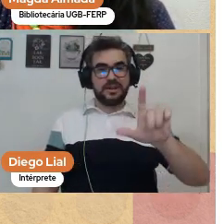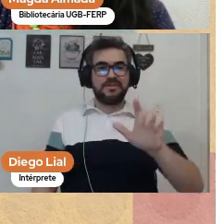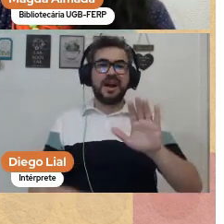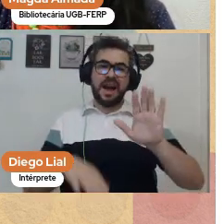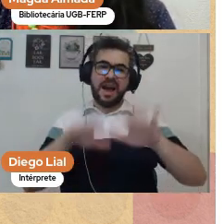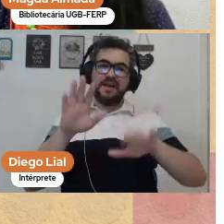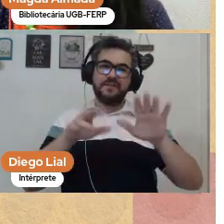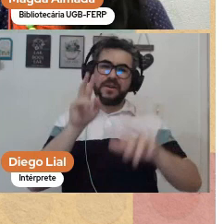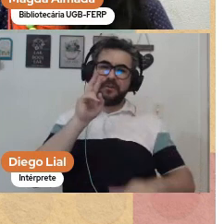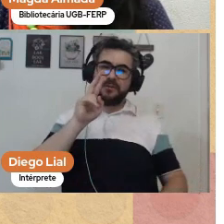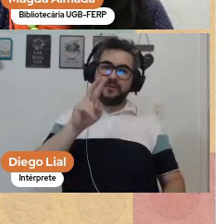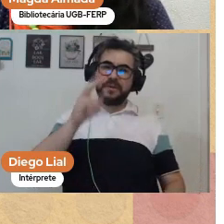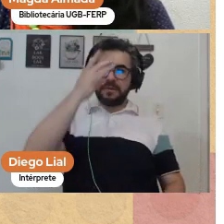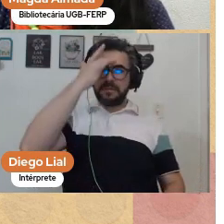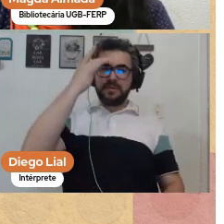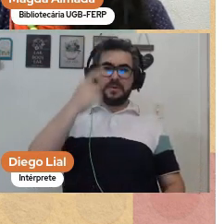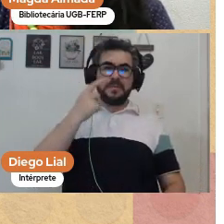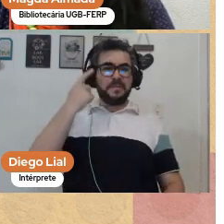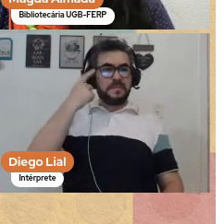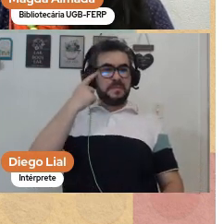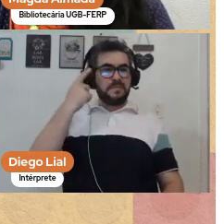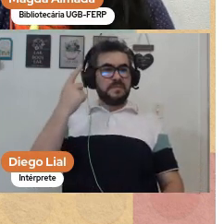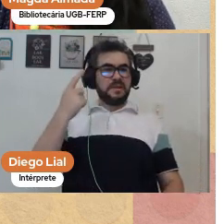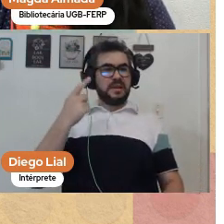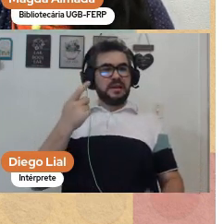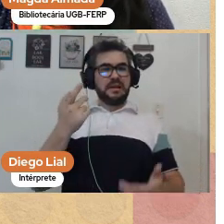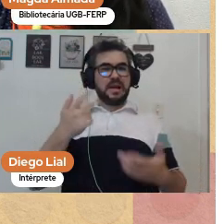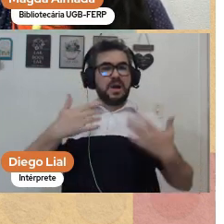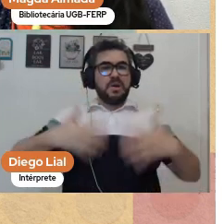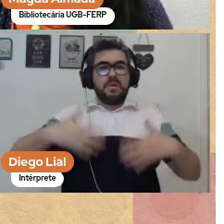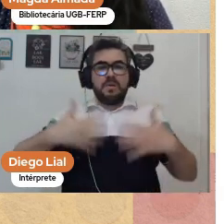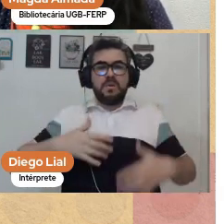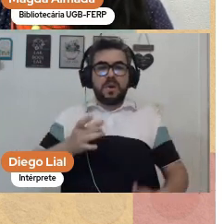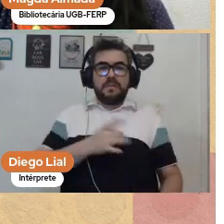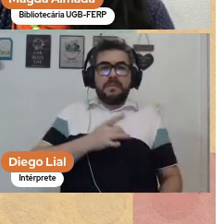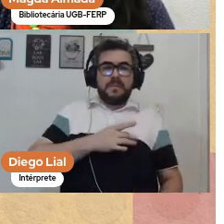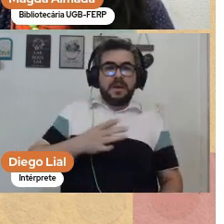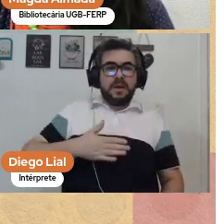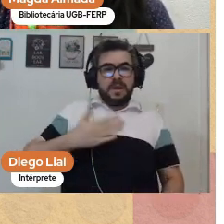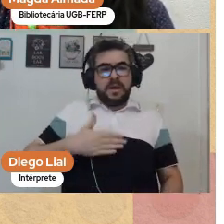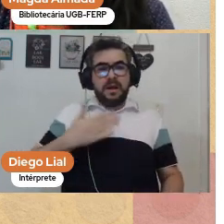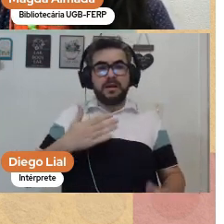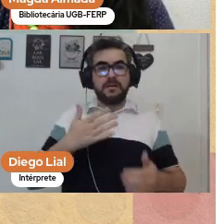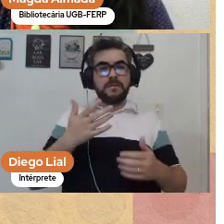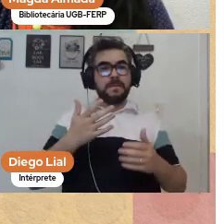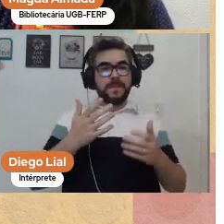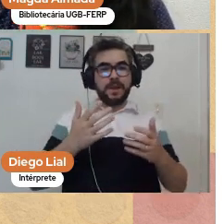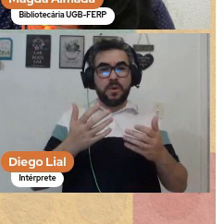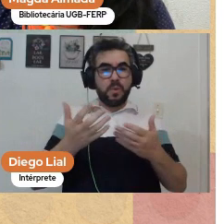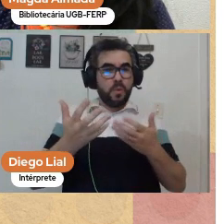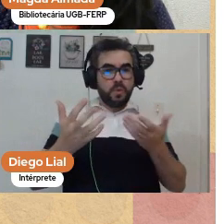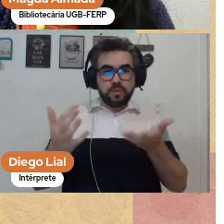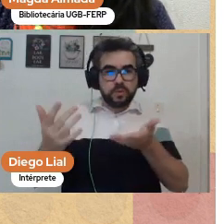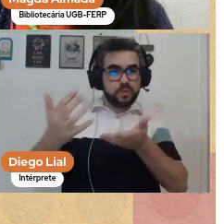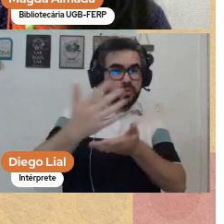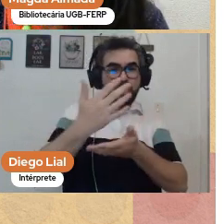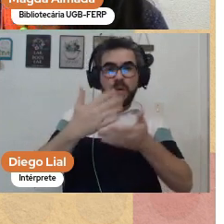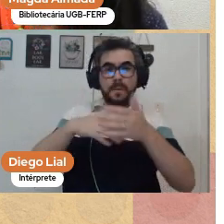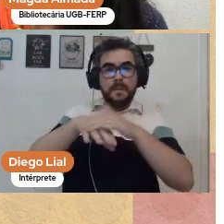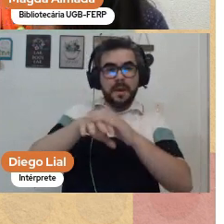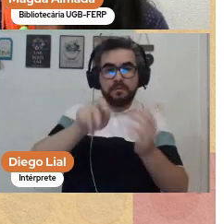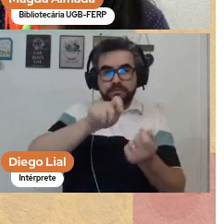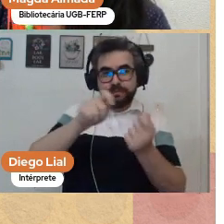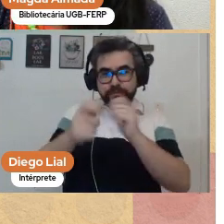não vai ter mais bibliotecário, não vai ter arquivista, não vai ter ninguém, aí eu falo, vou ter que falar, não vou poder consentir com